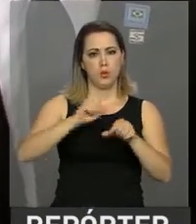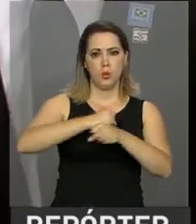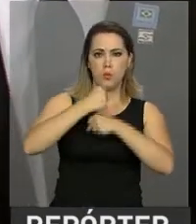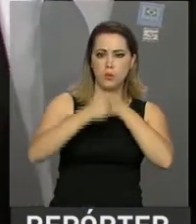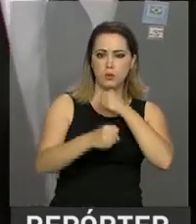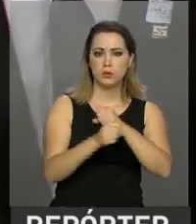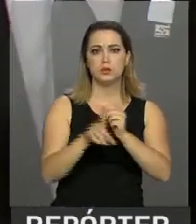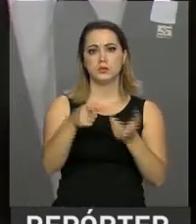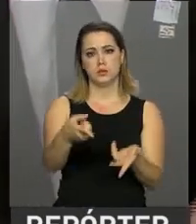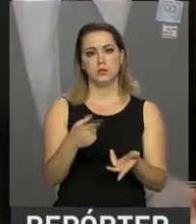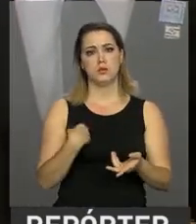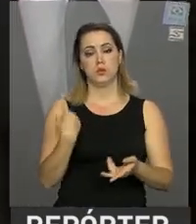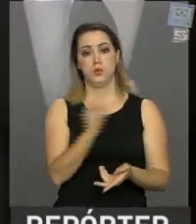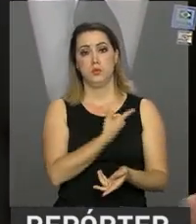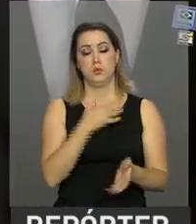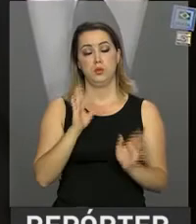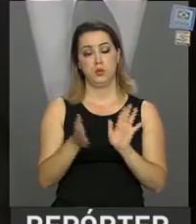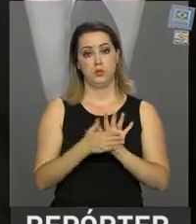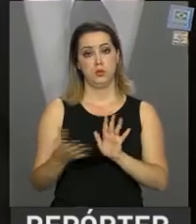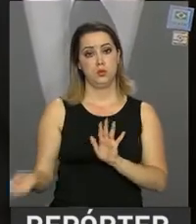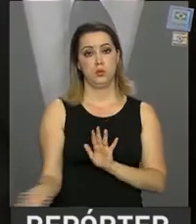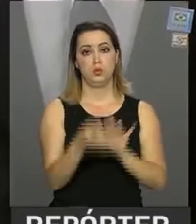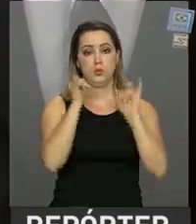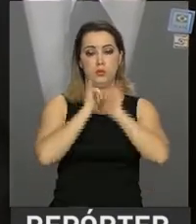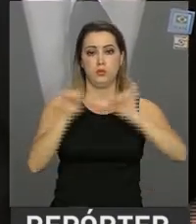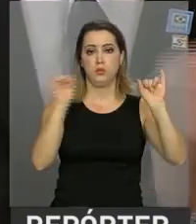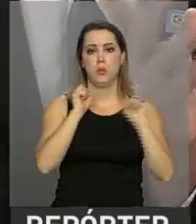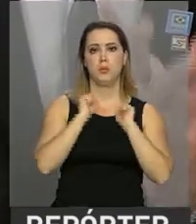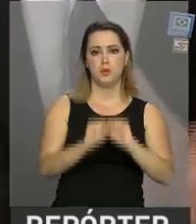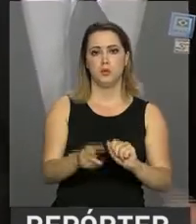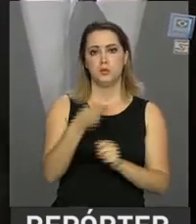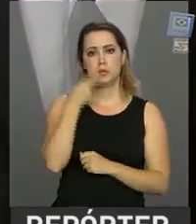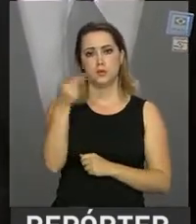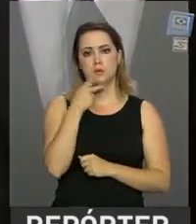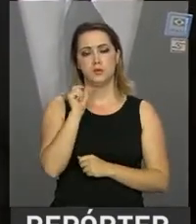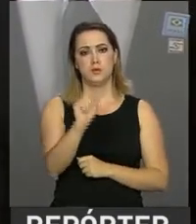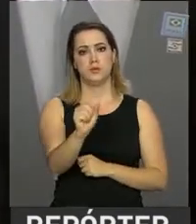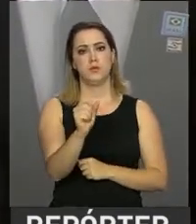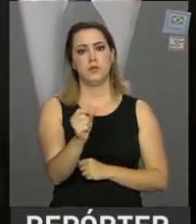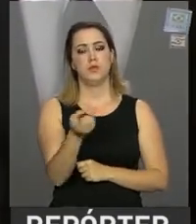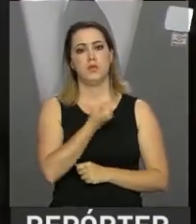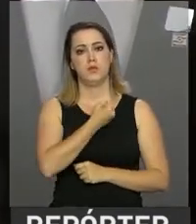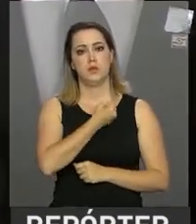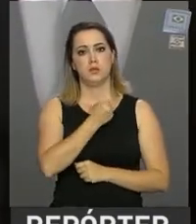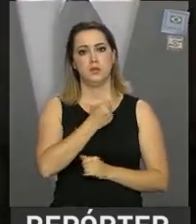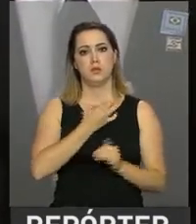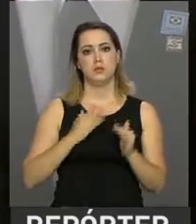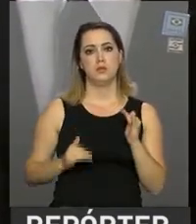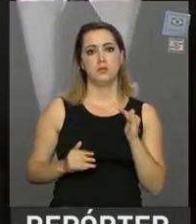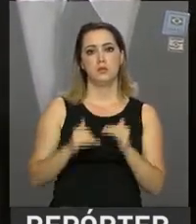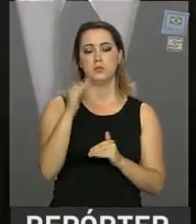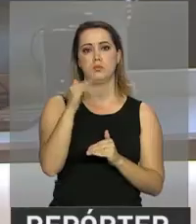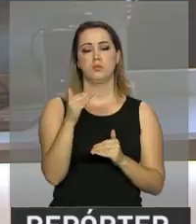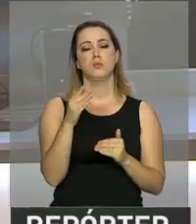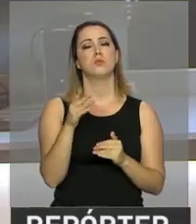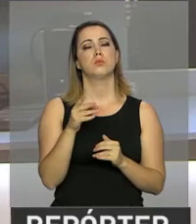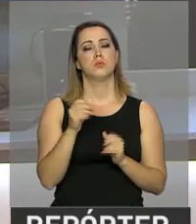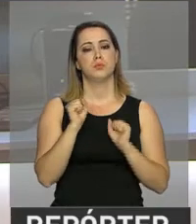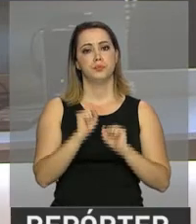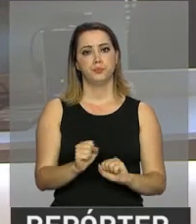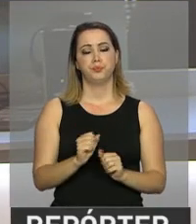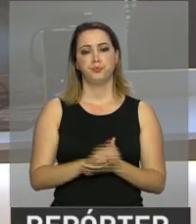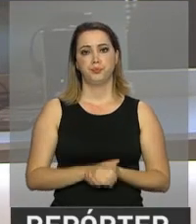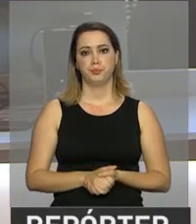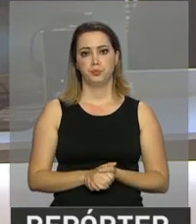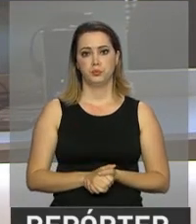quando encetarmos, quando empreendermos uma nova campanha, nós possamos dizer que este índice aumentou substancialmente.